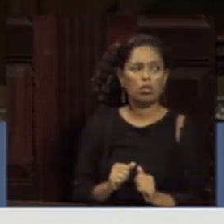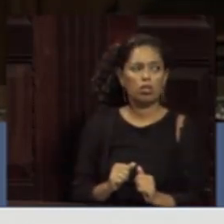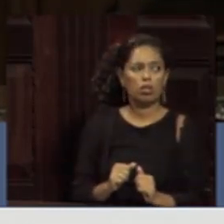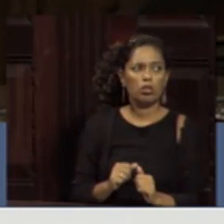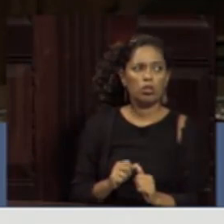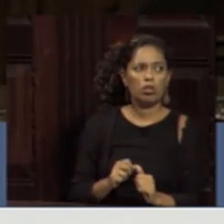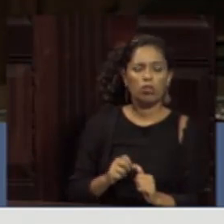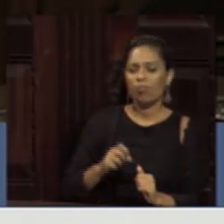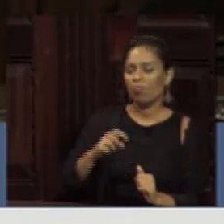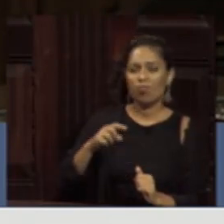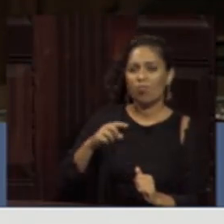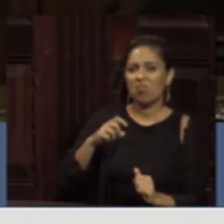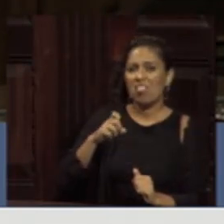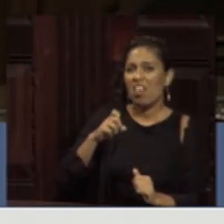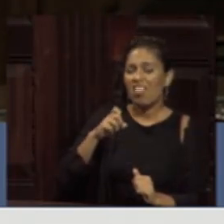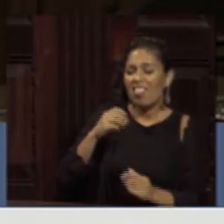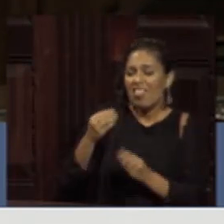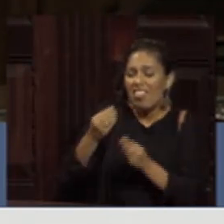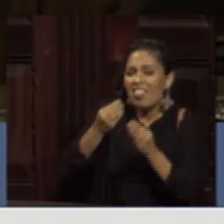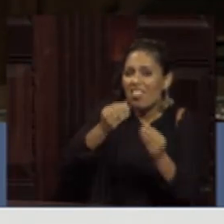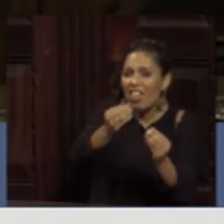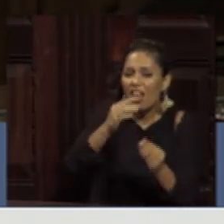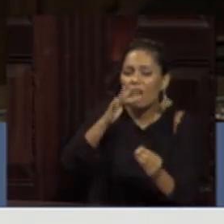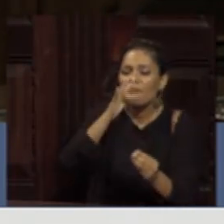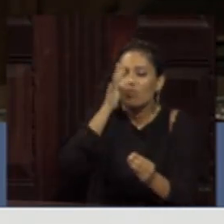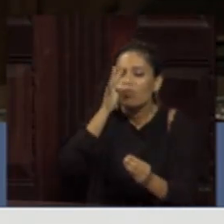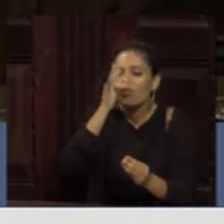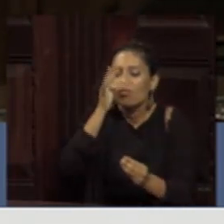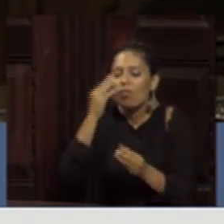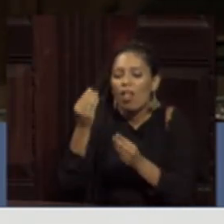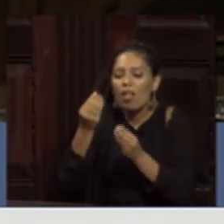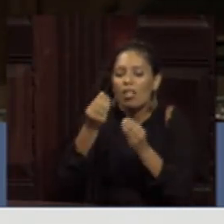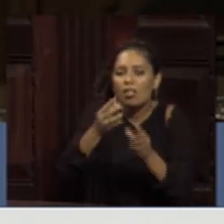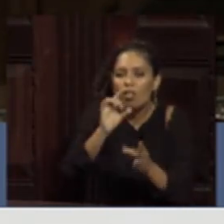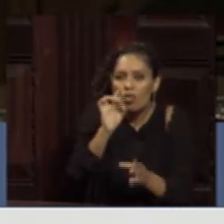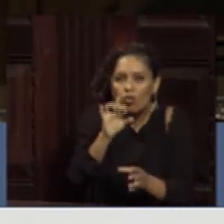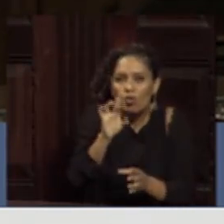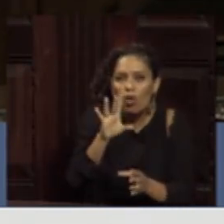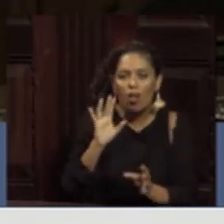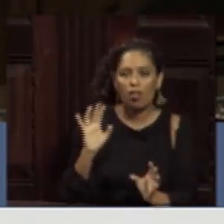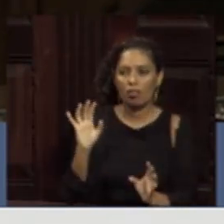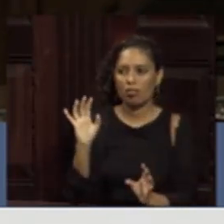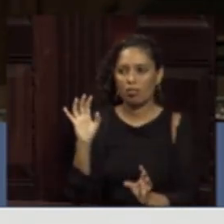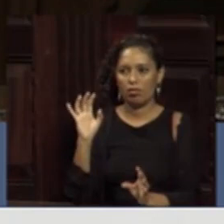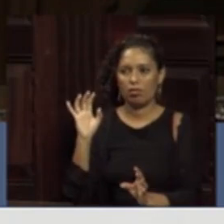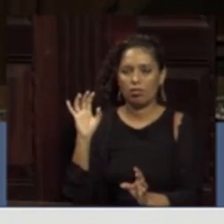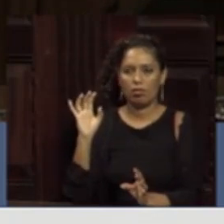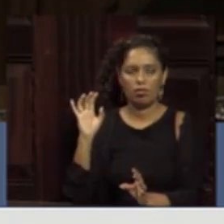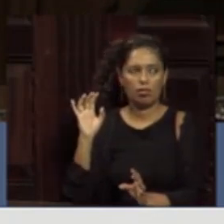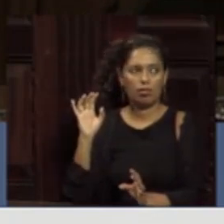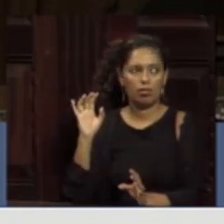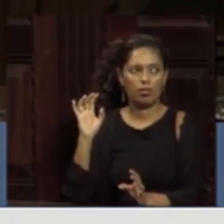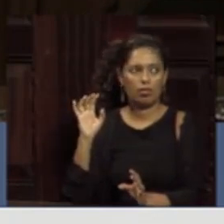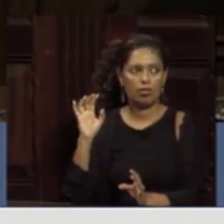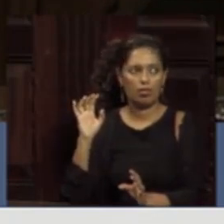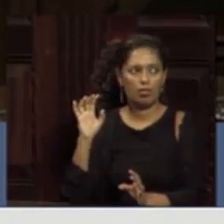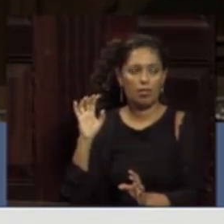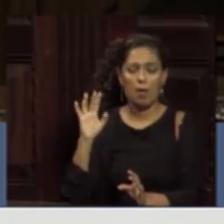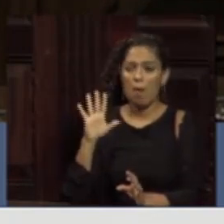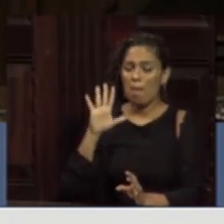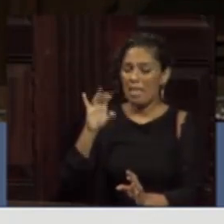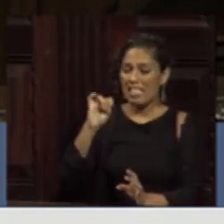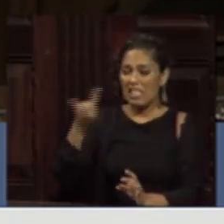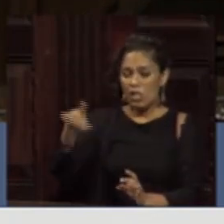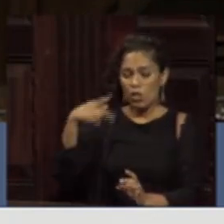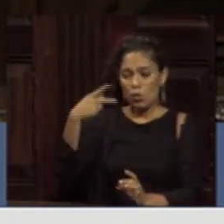entregando uma flor, não. Eu vi muitos homens entregando uma flor. Se seus comportamentos